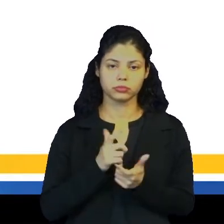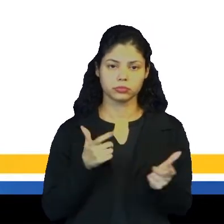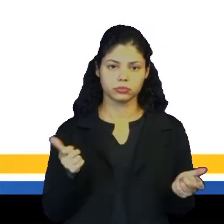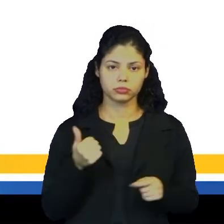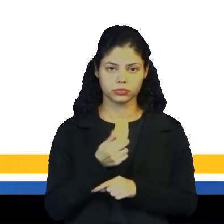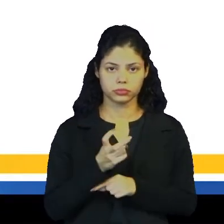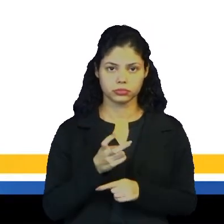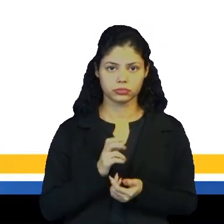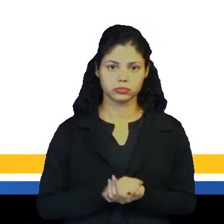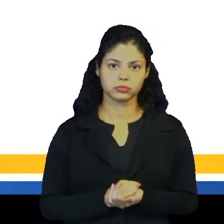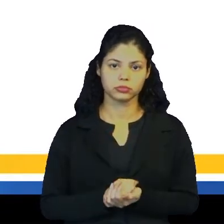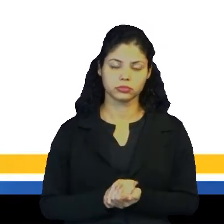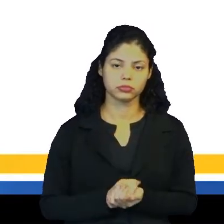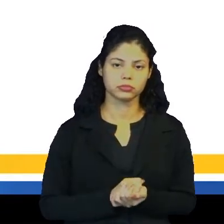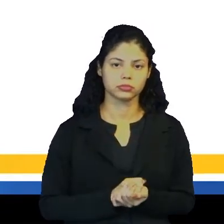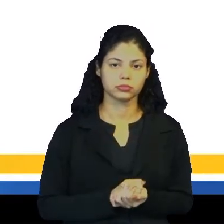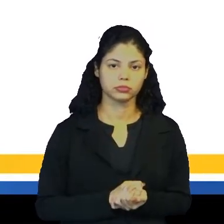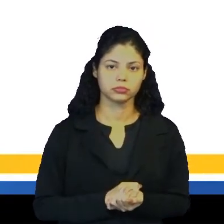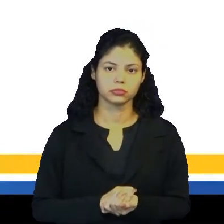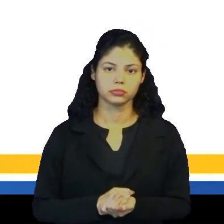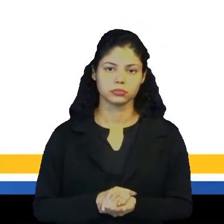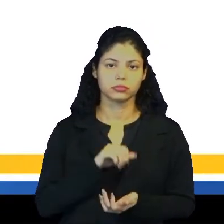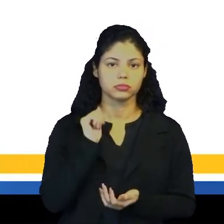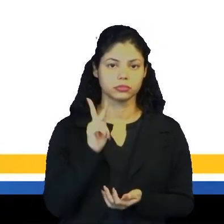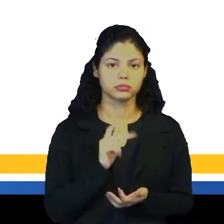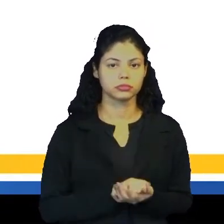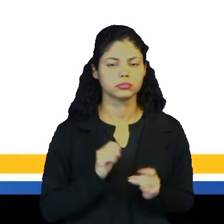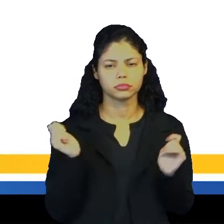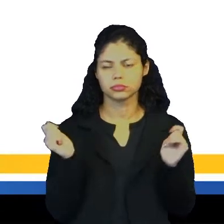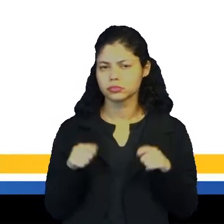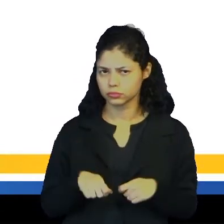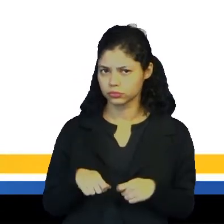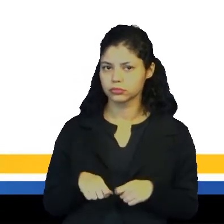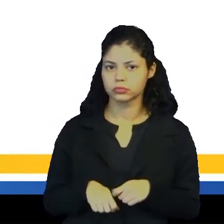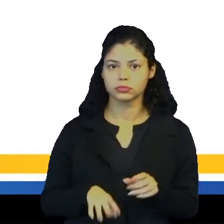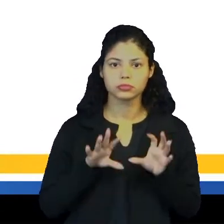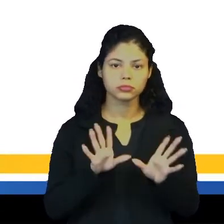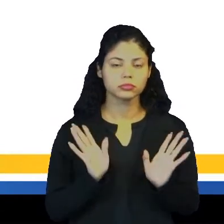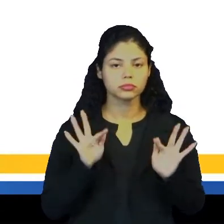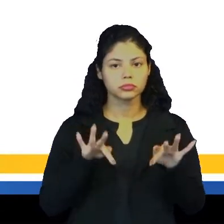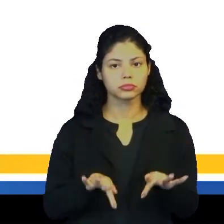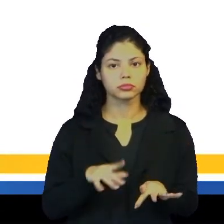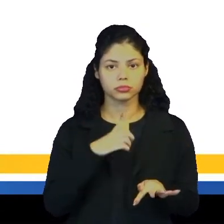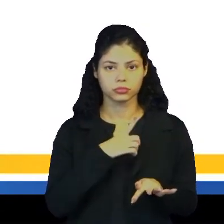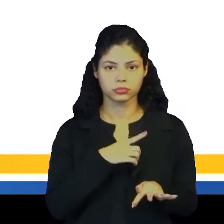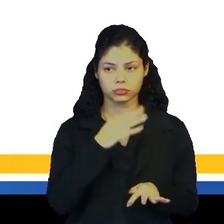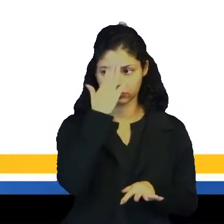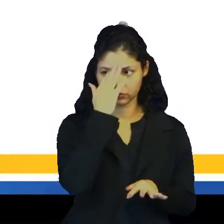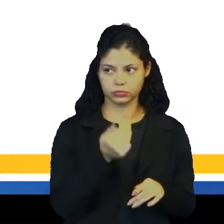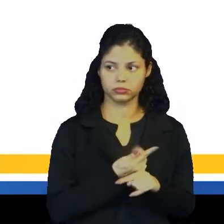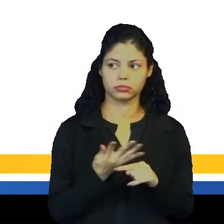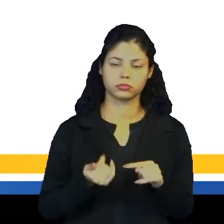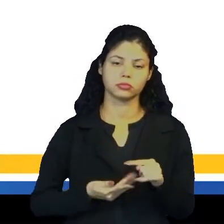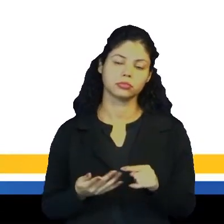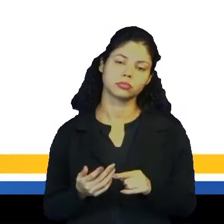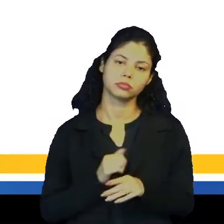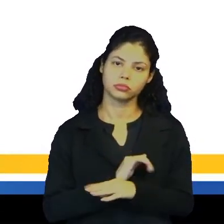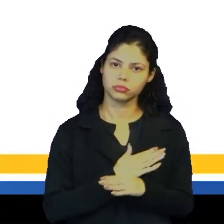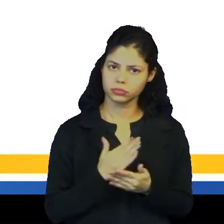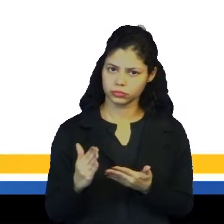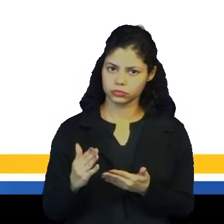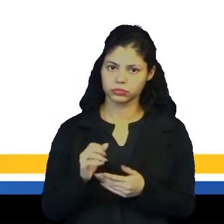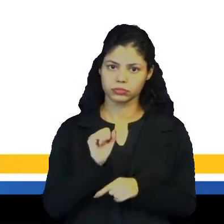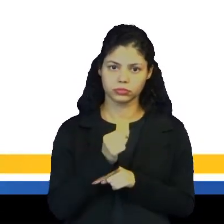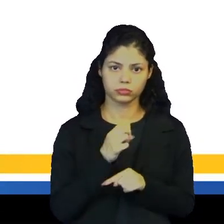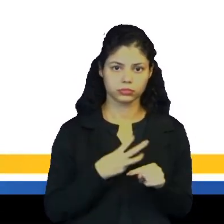é maior que 15 sobre 18, ok? Portanto, concluímos que, sabe as frações iniciais? 8